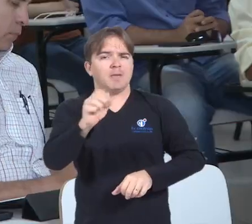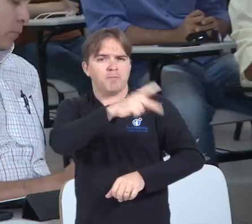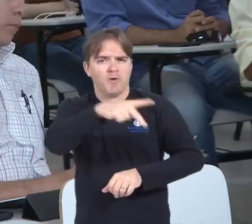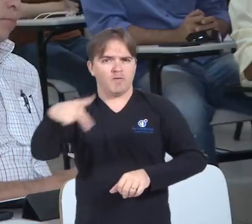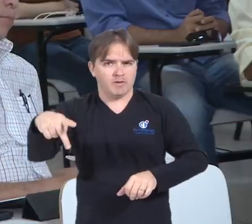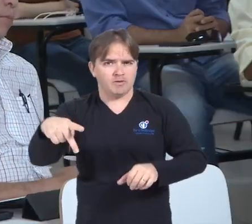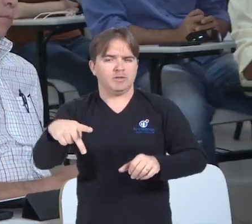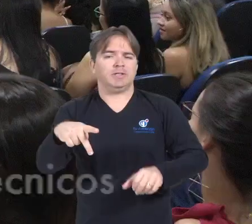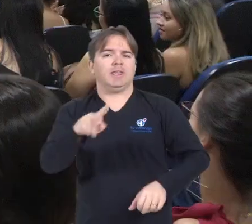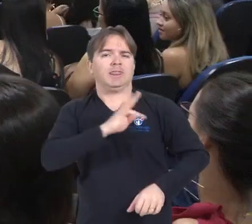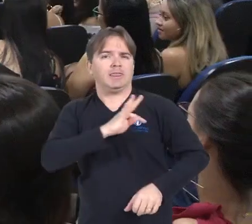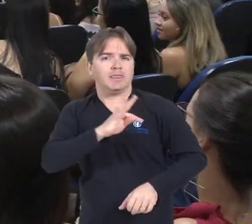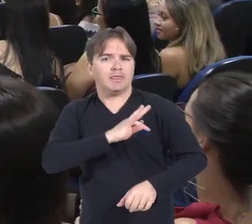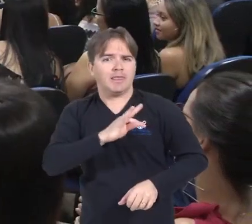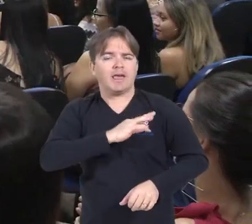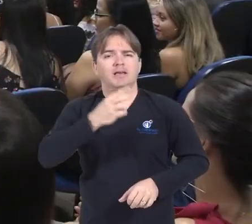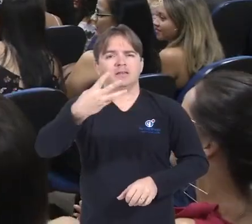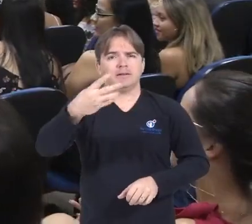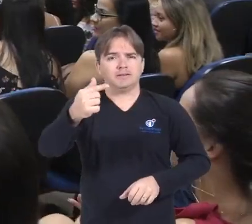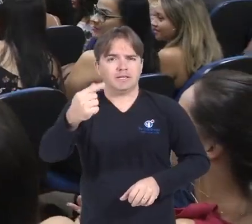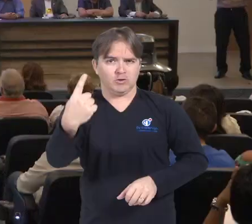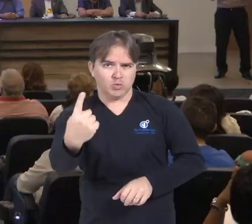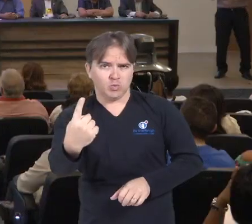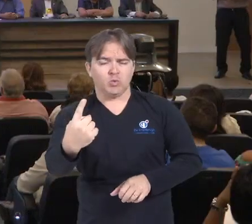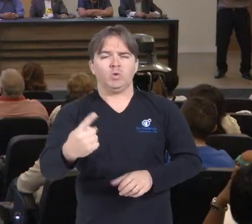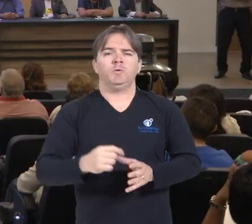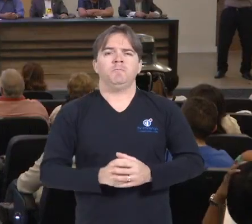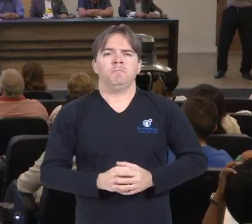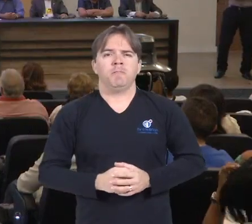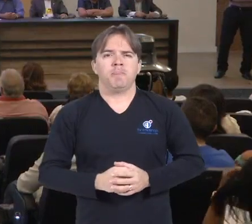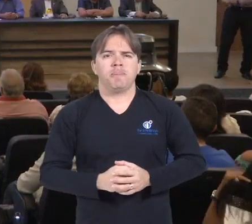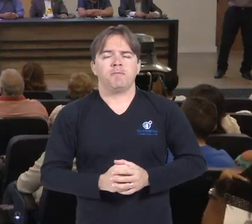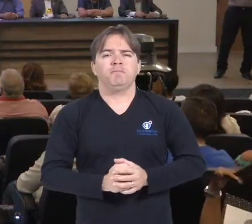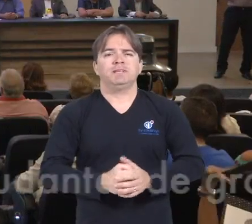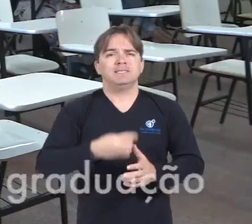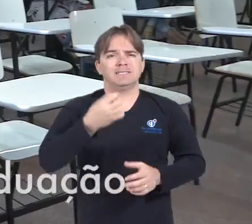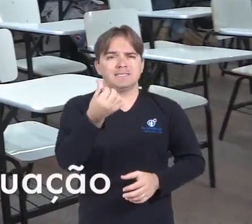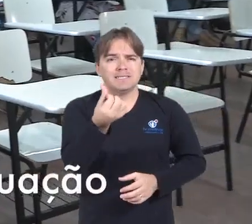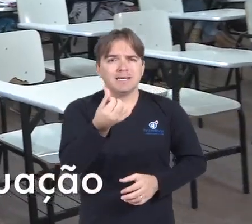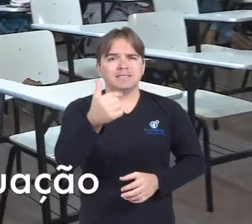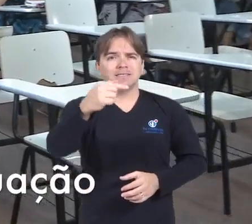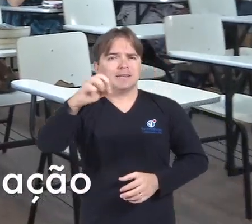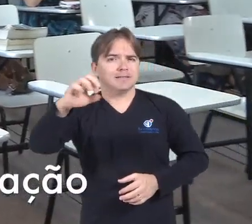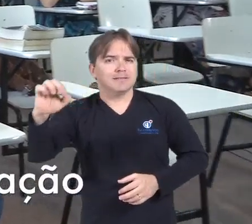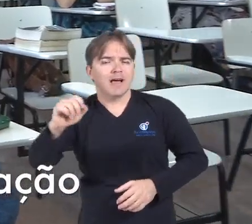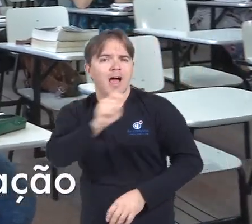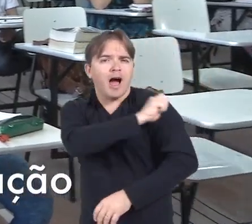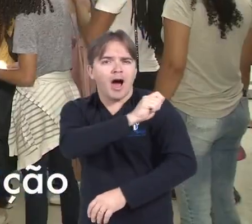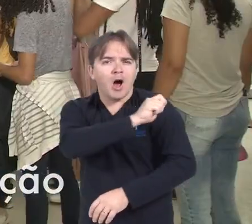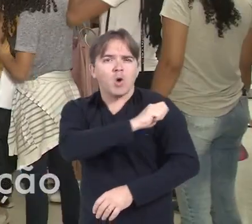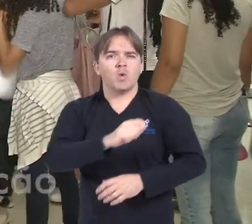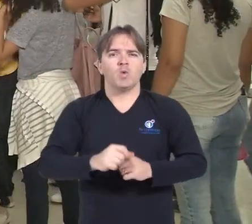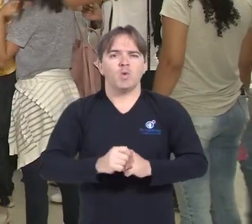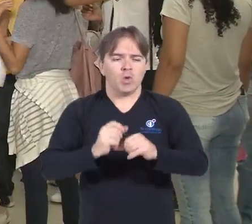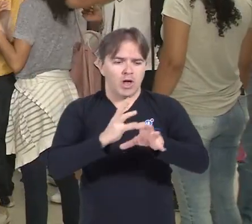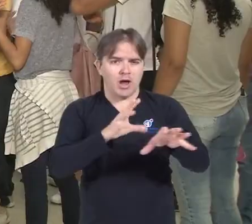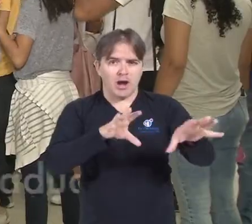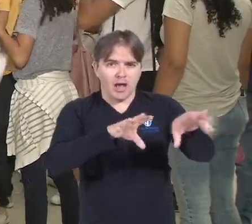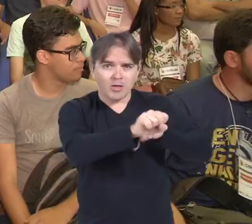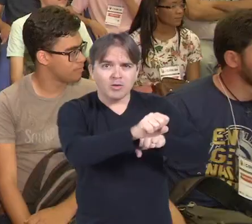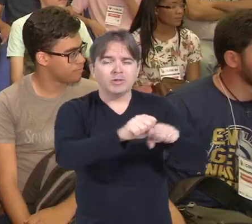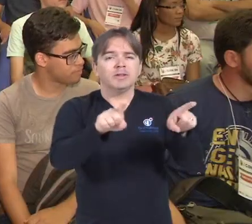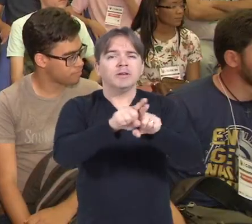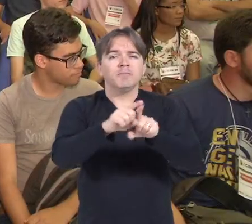610 professores, 371 técnicos administrativos, 6.700 estudantes de graduação